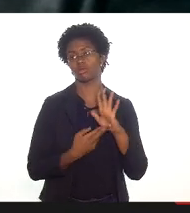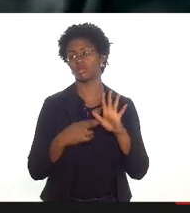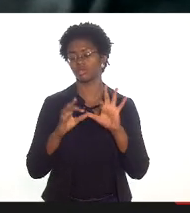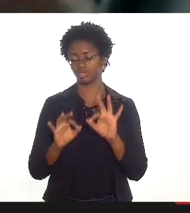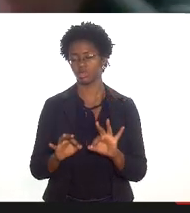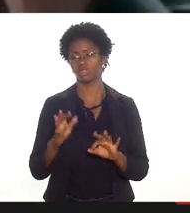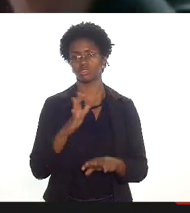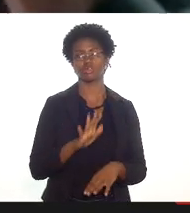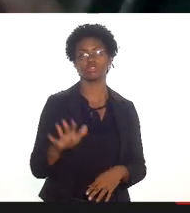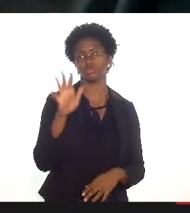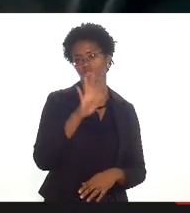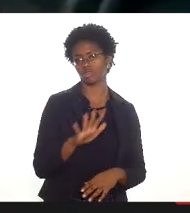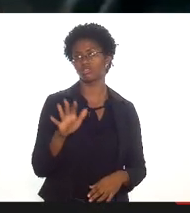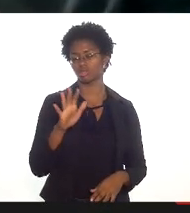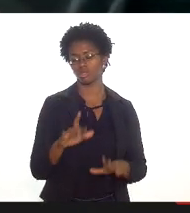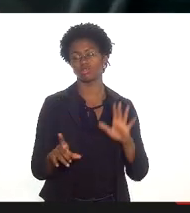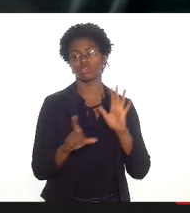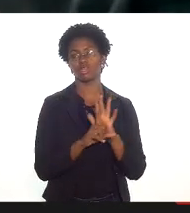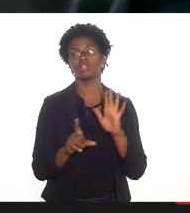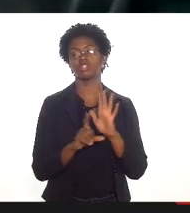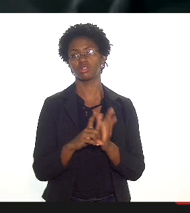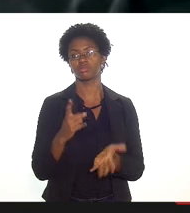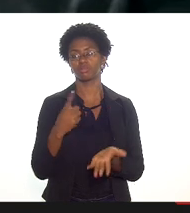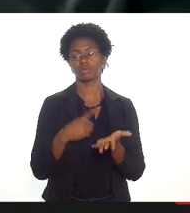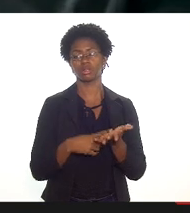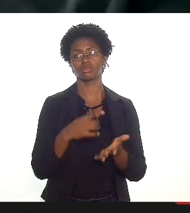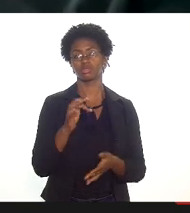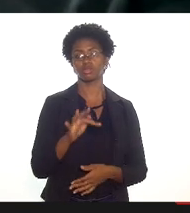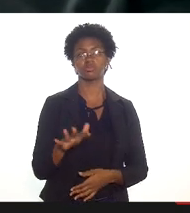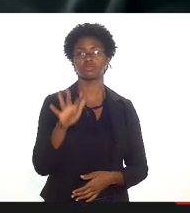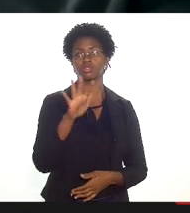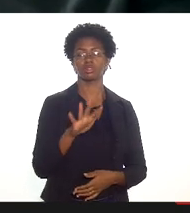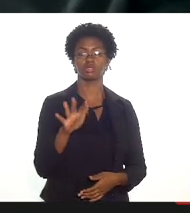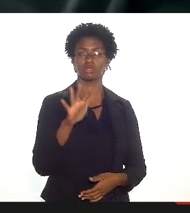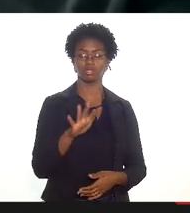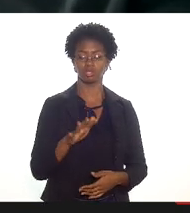COVID nas unidades federais,